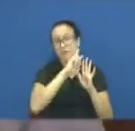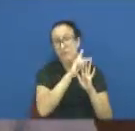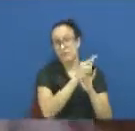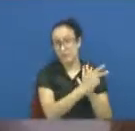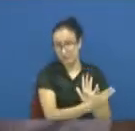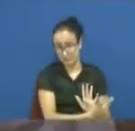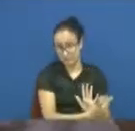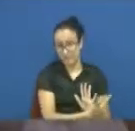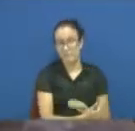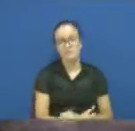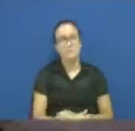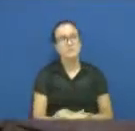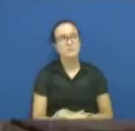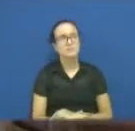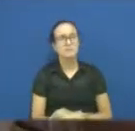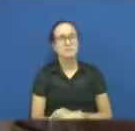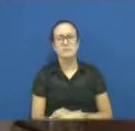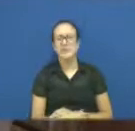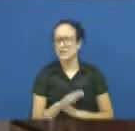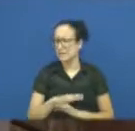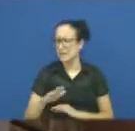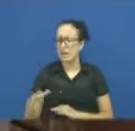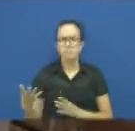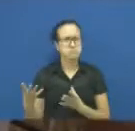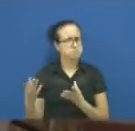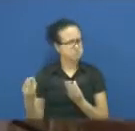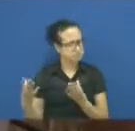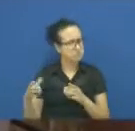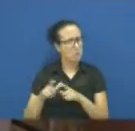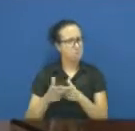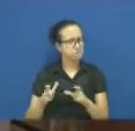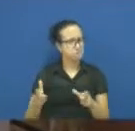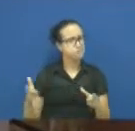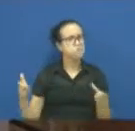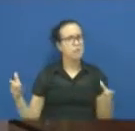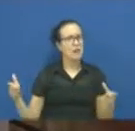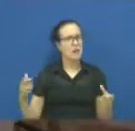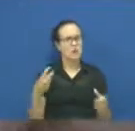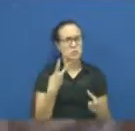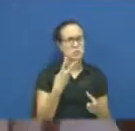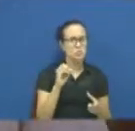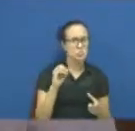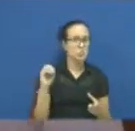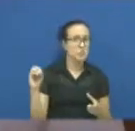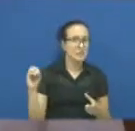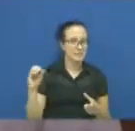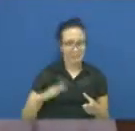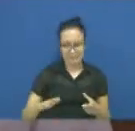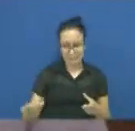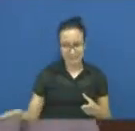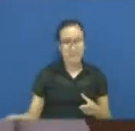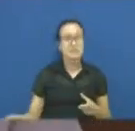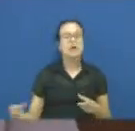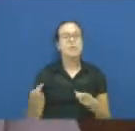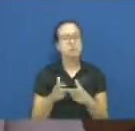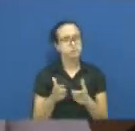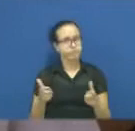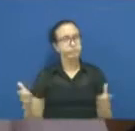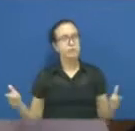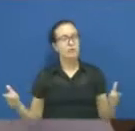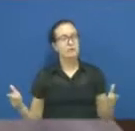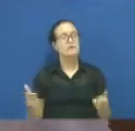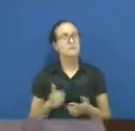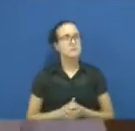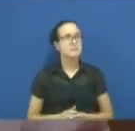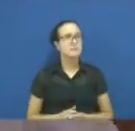angaria muitas crianças, eu não sei quantas, mas 200 crianças hoje.